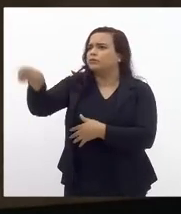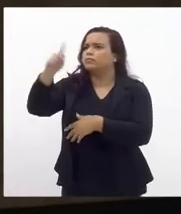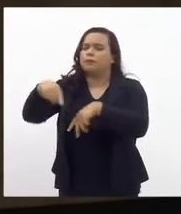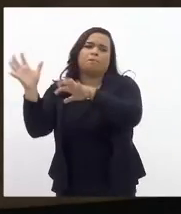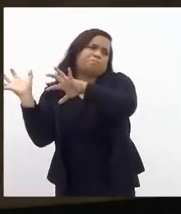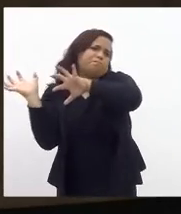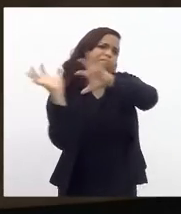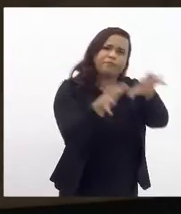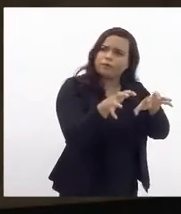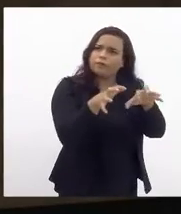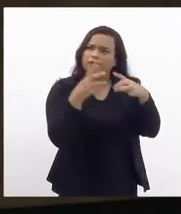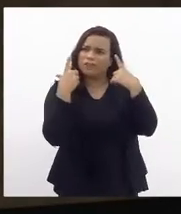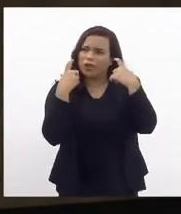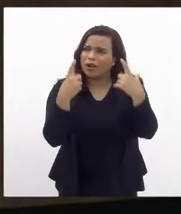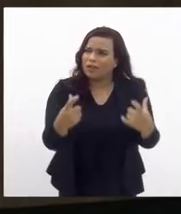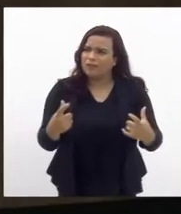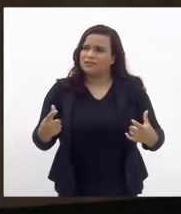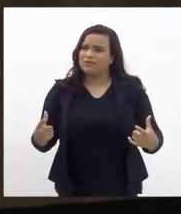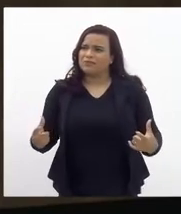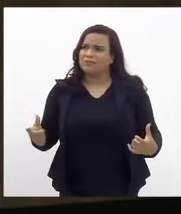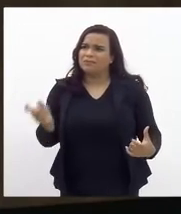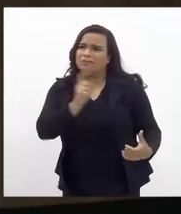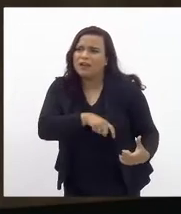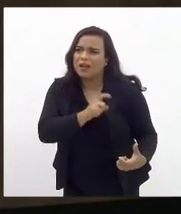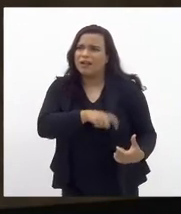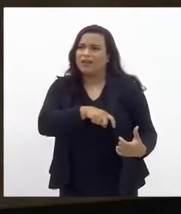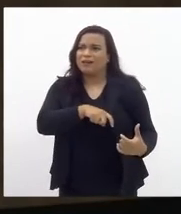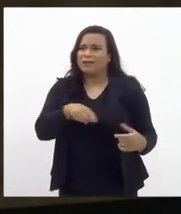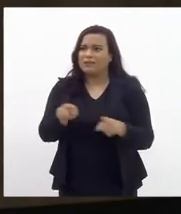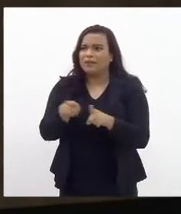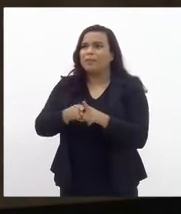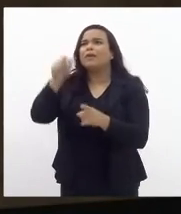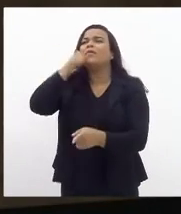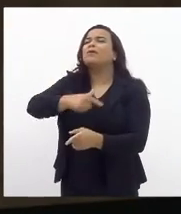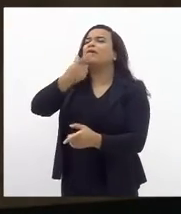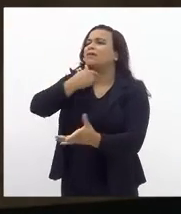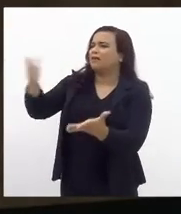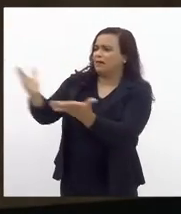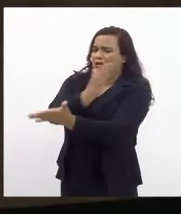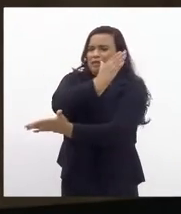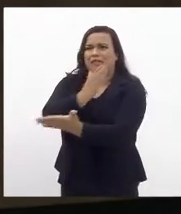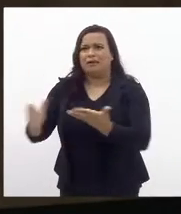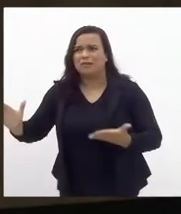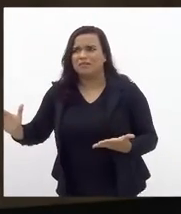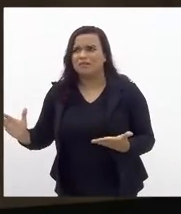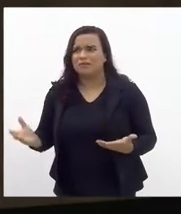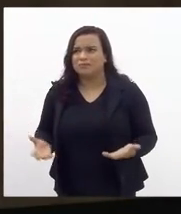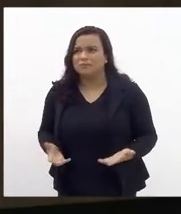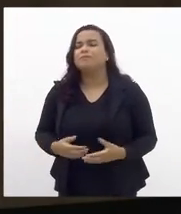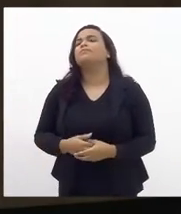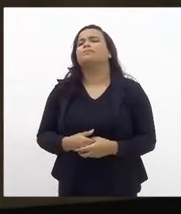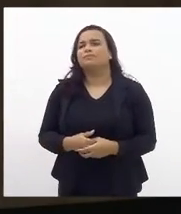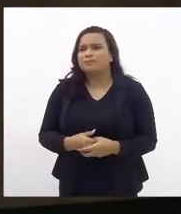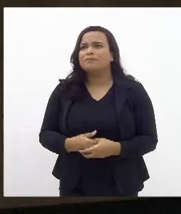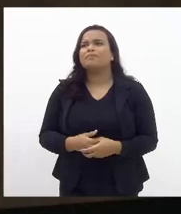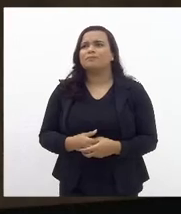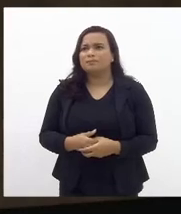pressão violentíssima, covarde, misógina, e, portanto, eu quero aqui me somar a